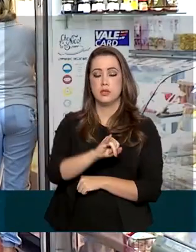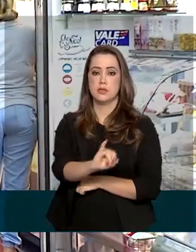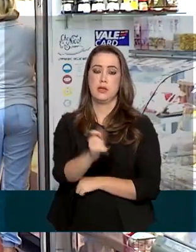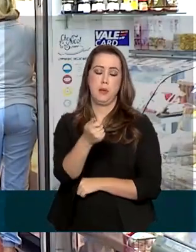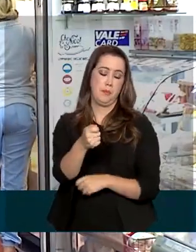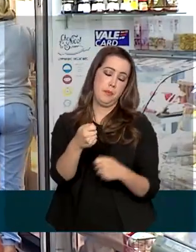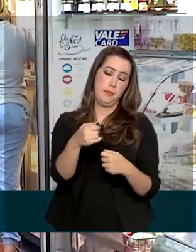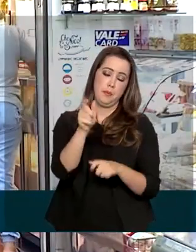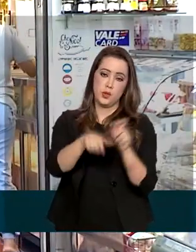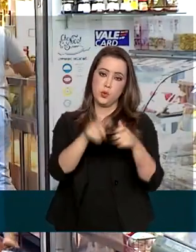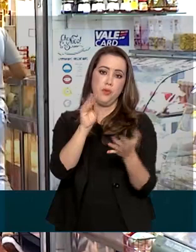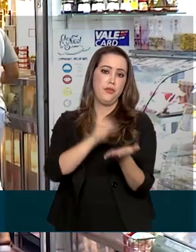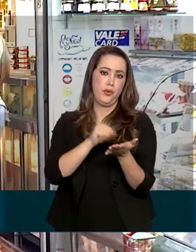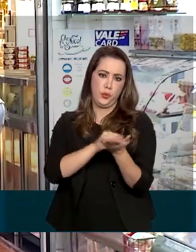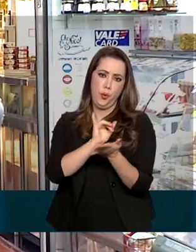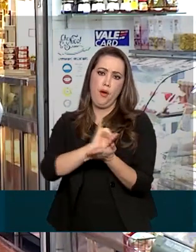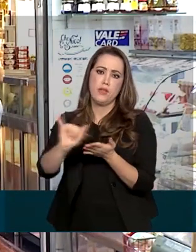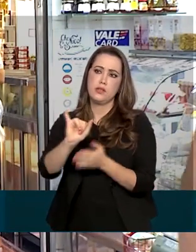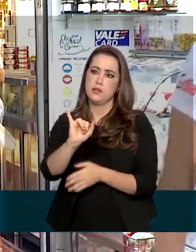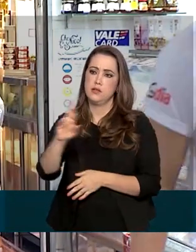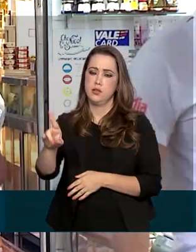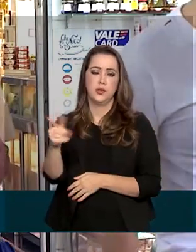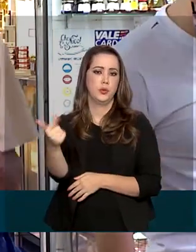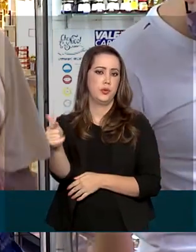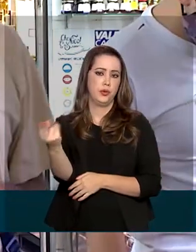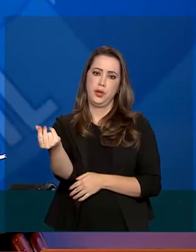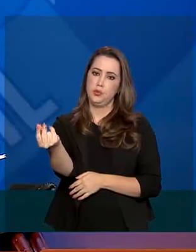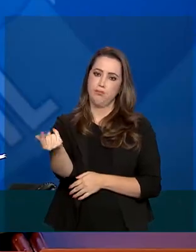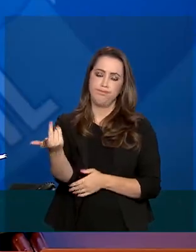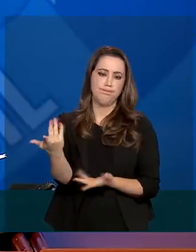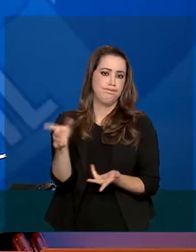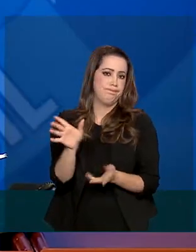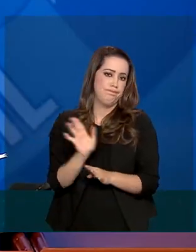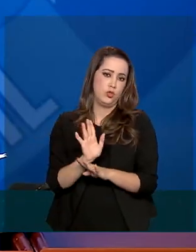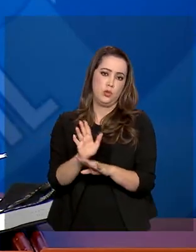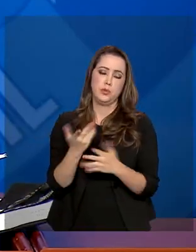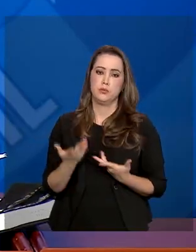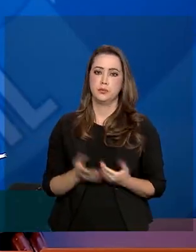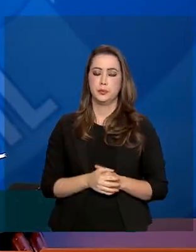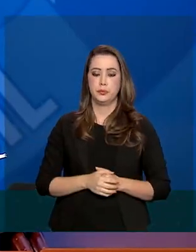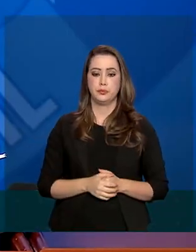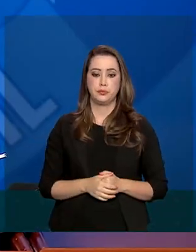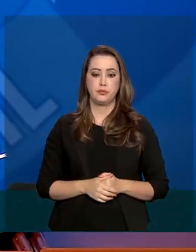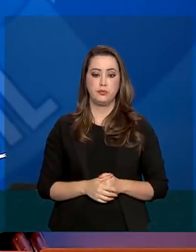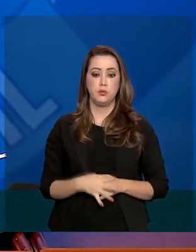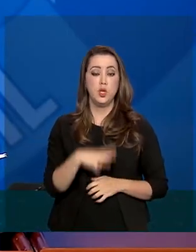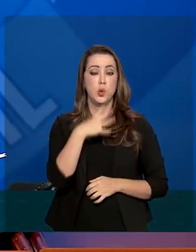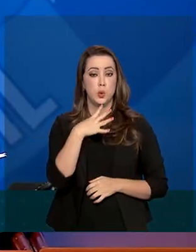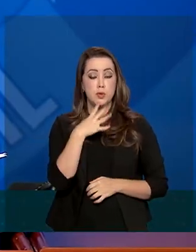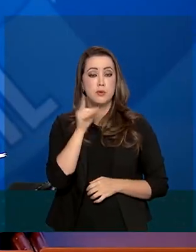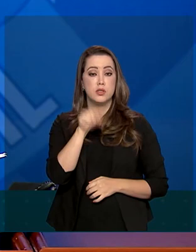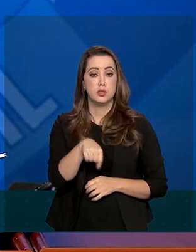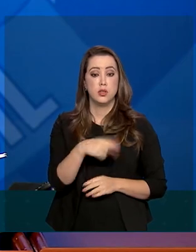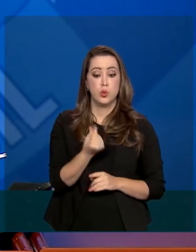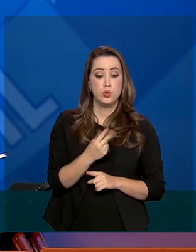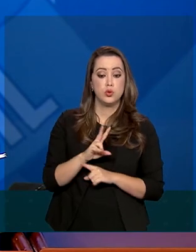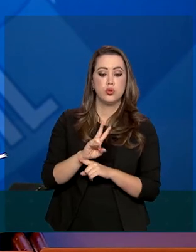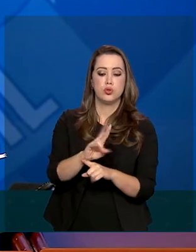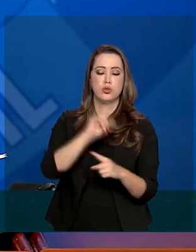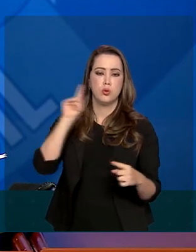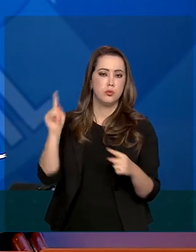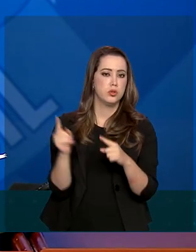não entregou a declaração não tem direito de receber o crédito. Um reconhecimento de que o crédito está